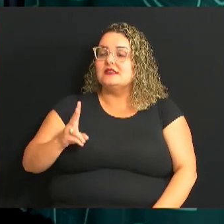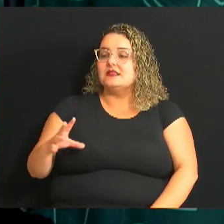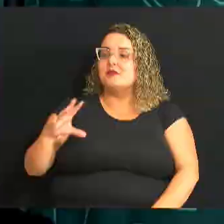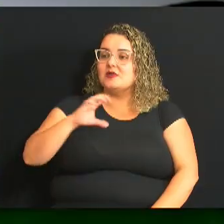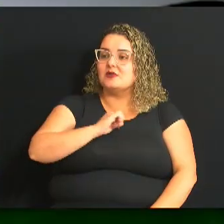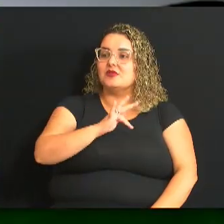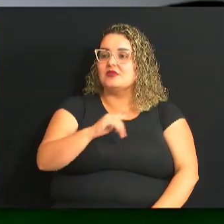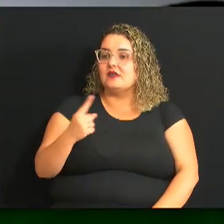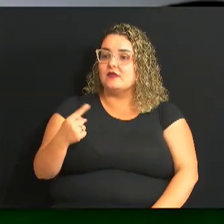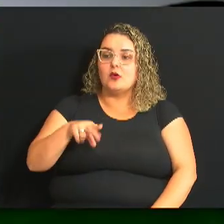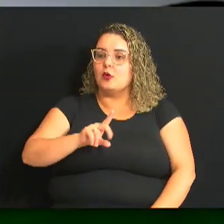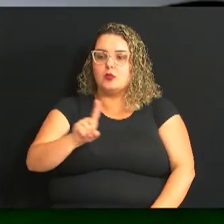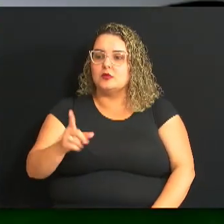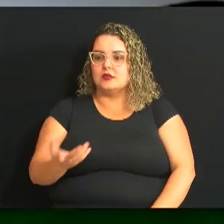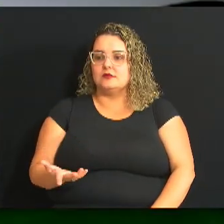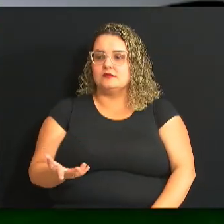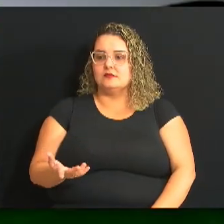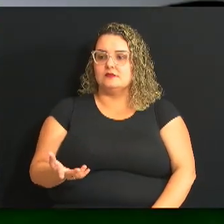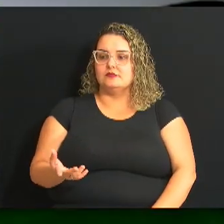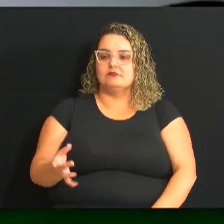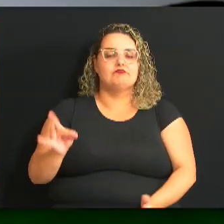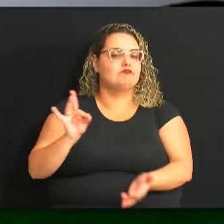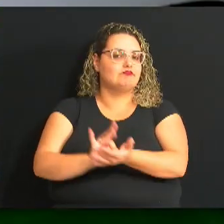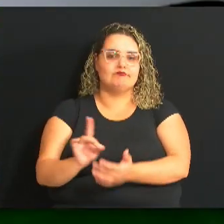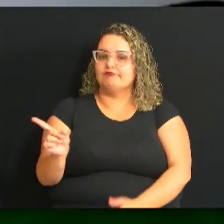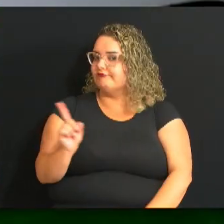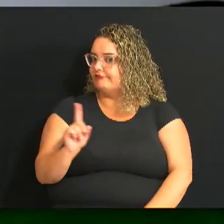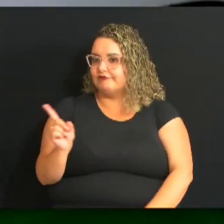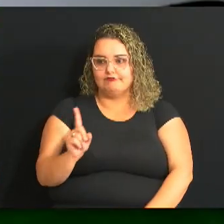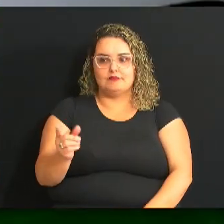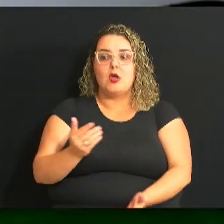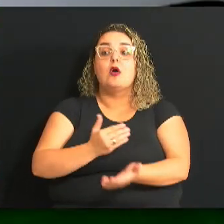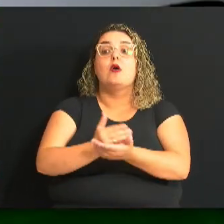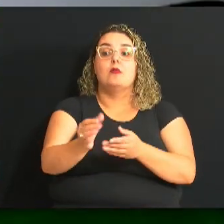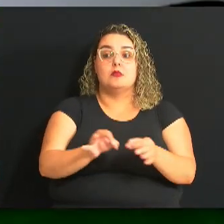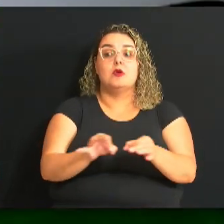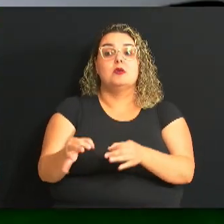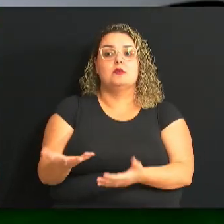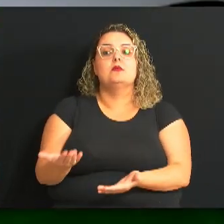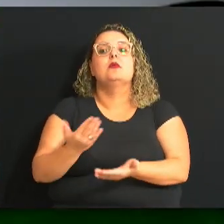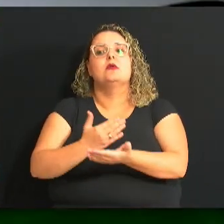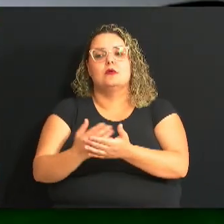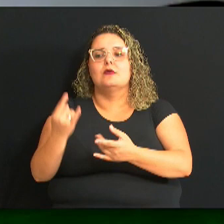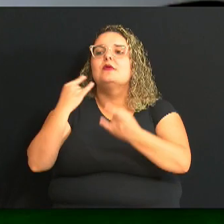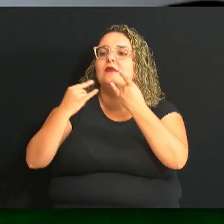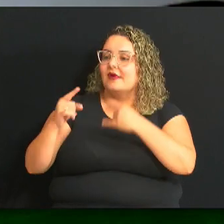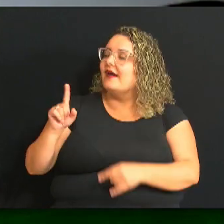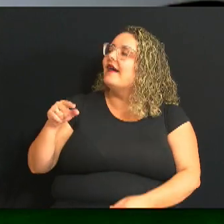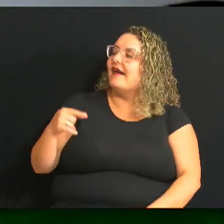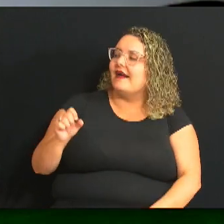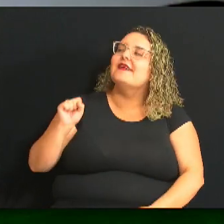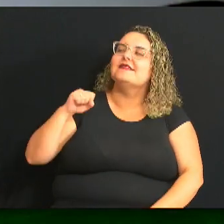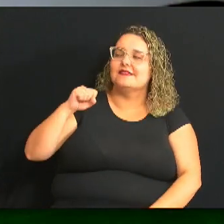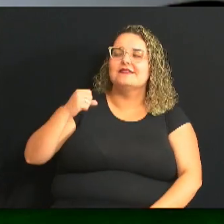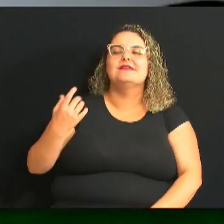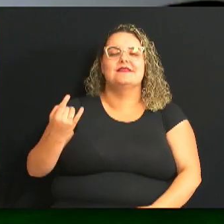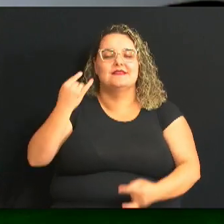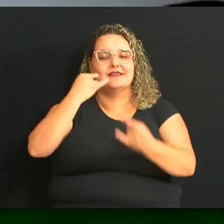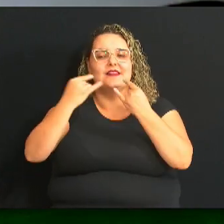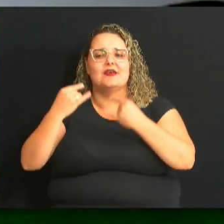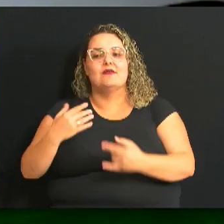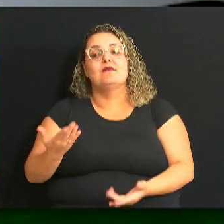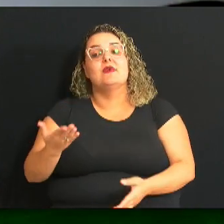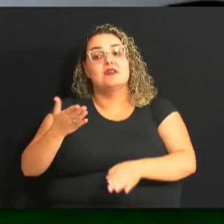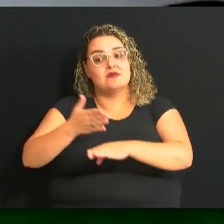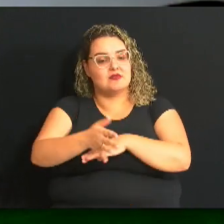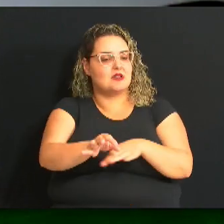não? Na verdade, não. Depois que eu comecei no projeto, Começou a se interessar. Mas eu entrei no